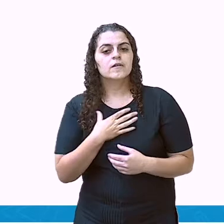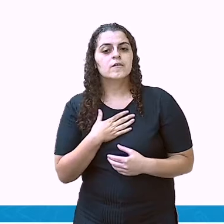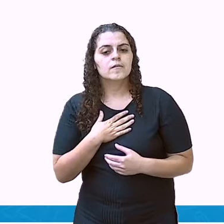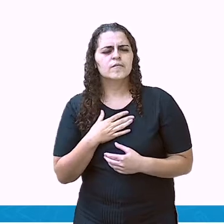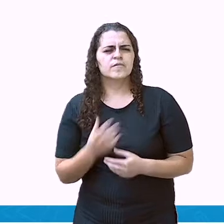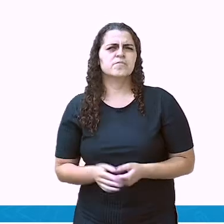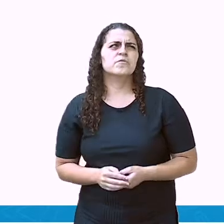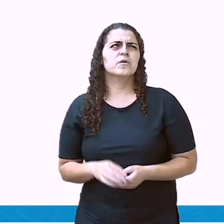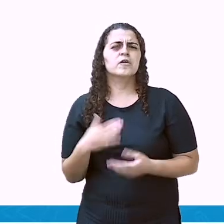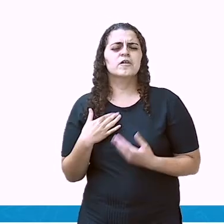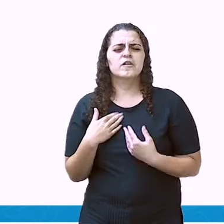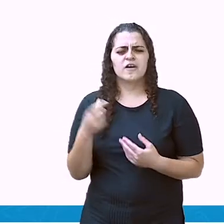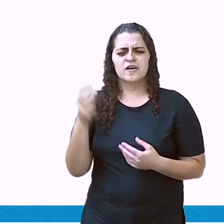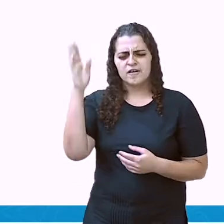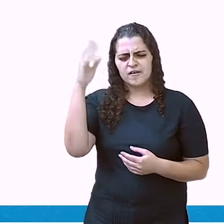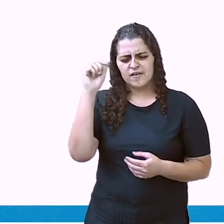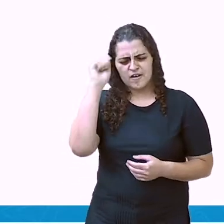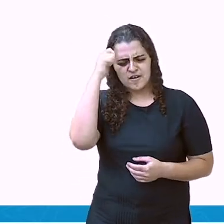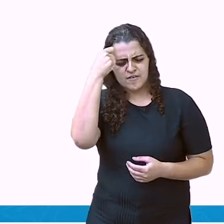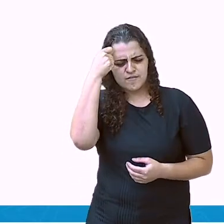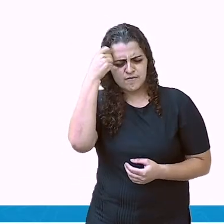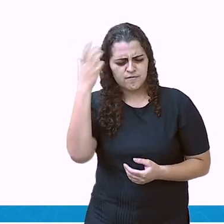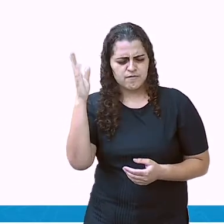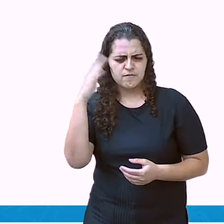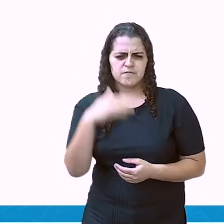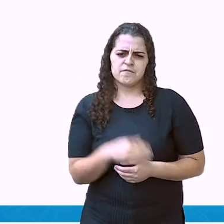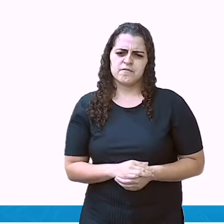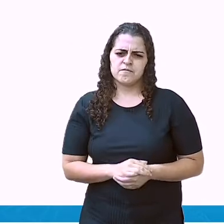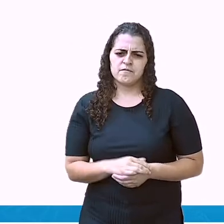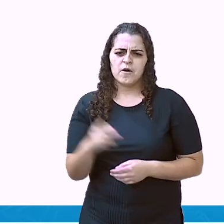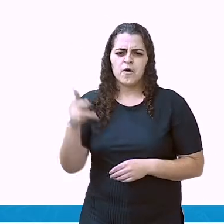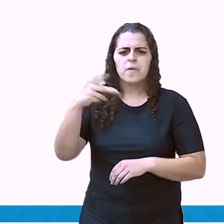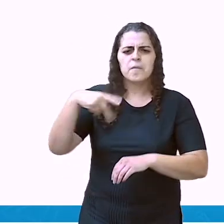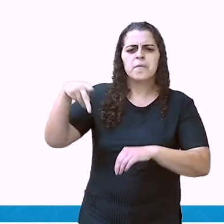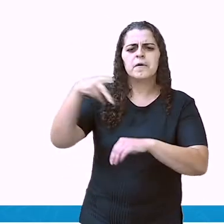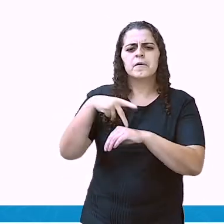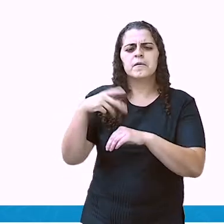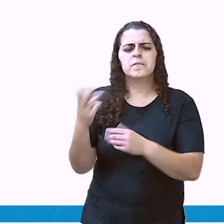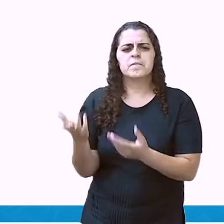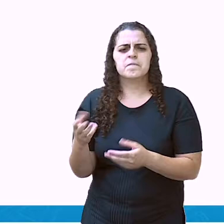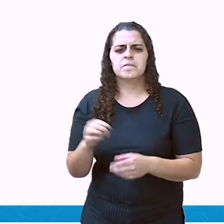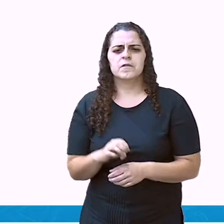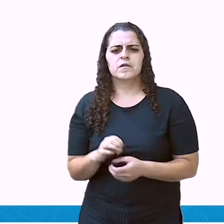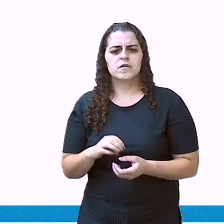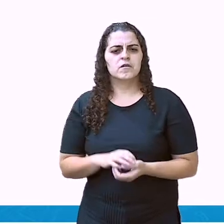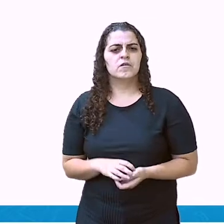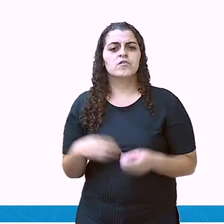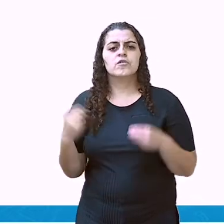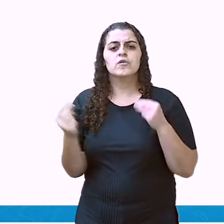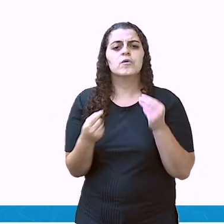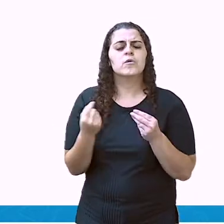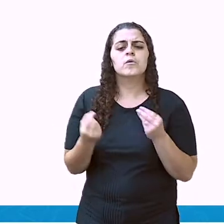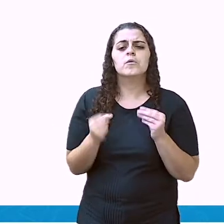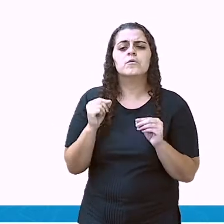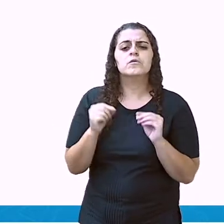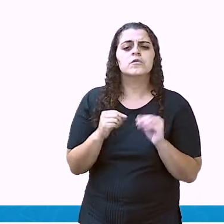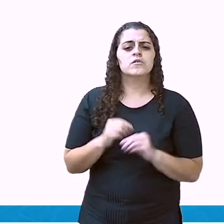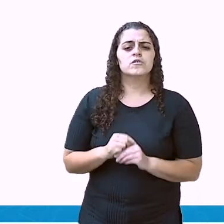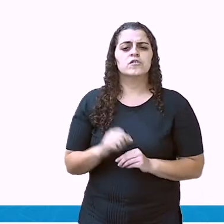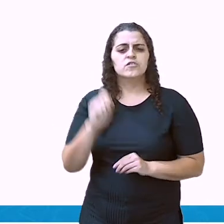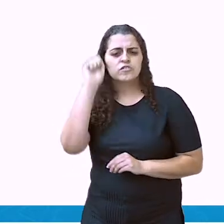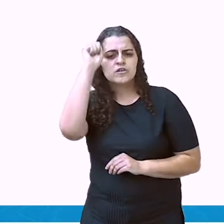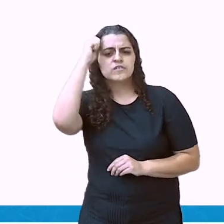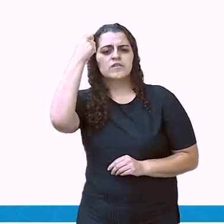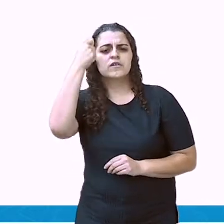tem a ver a África negro? Então, a gente vai aprender isso hoje. Olha só, de onde veio a